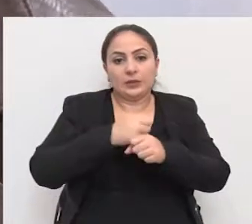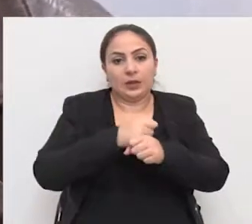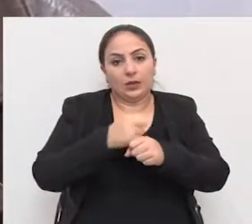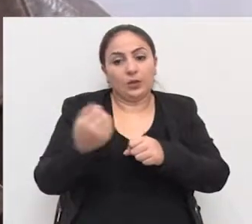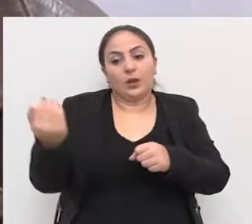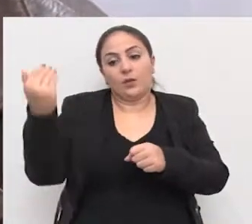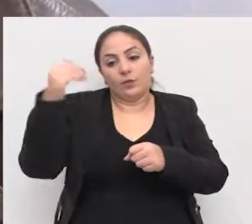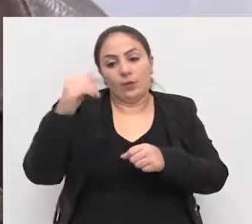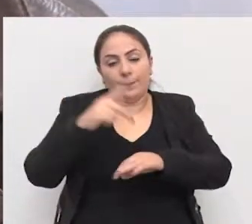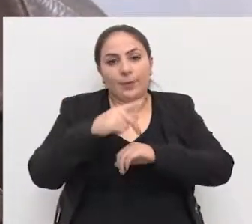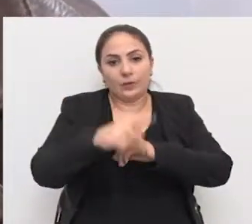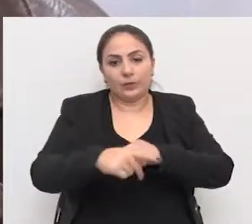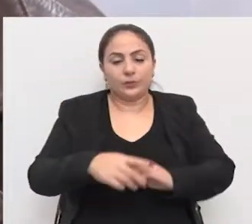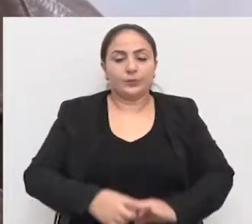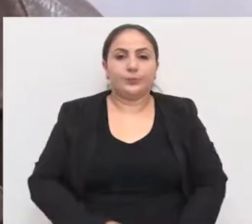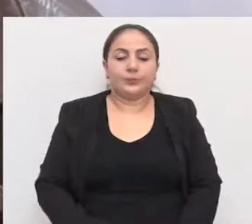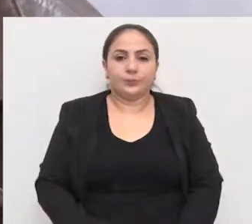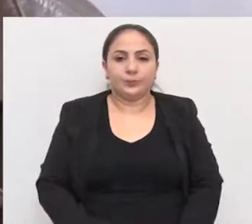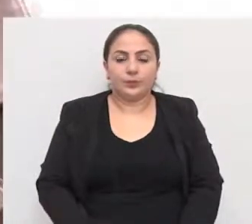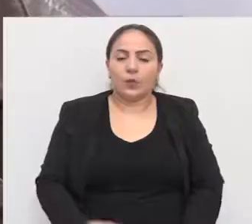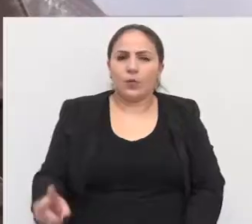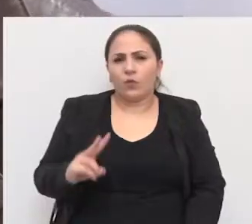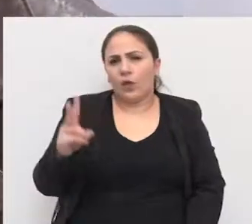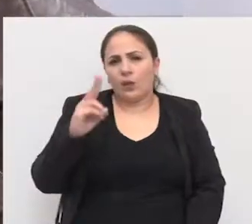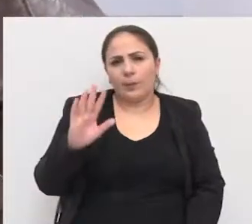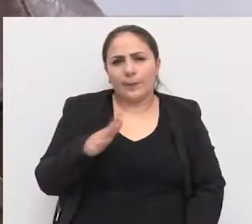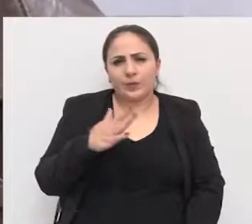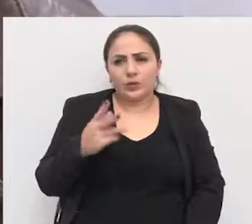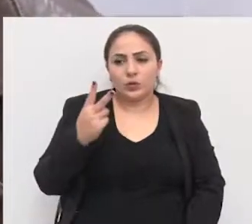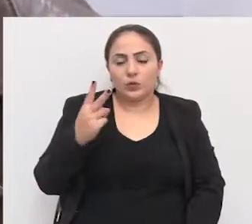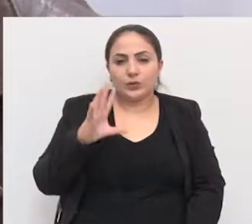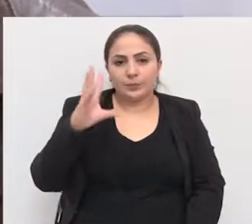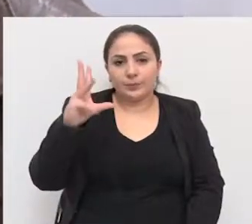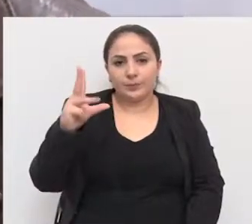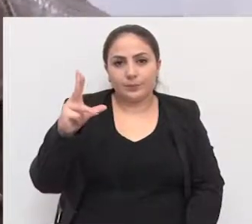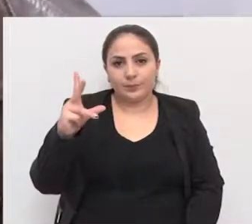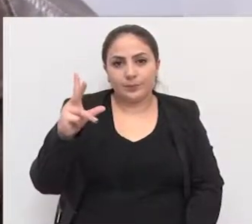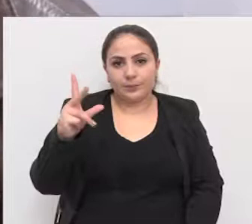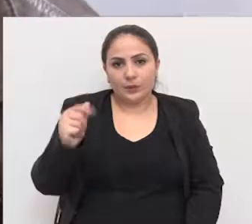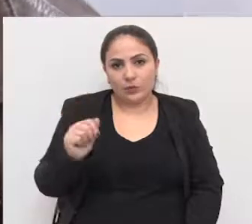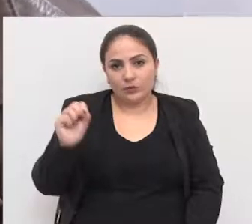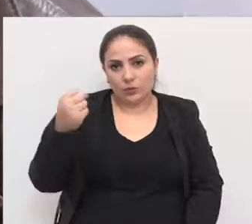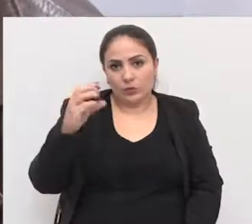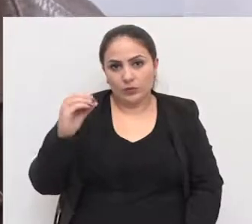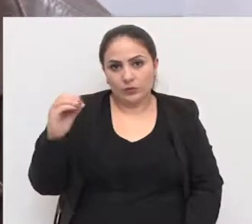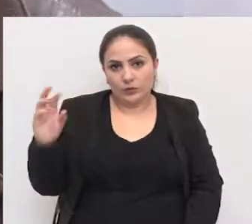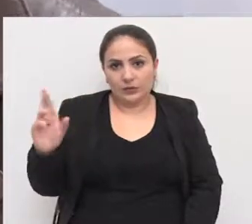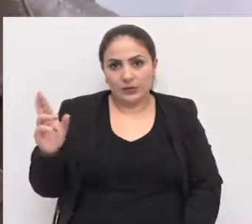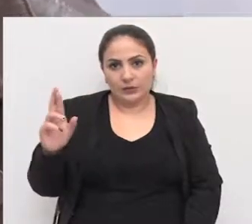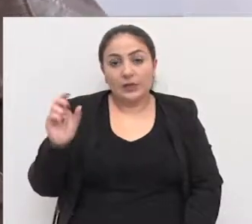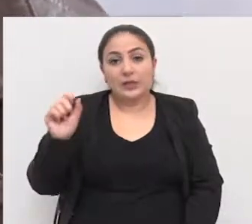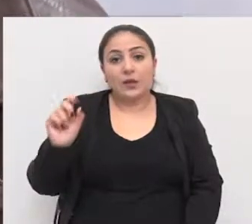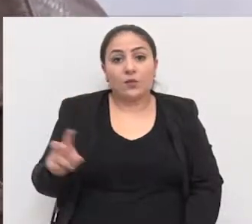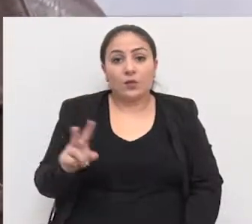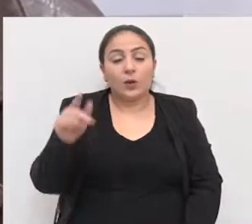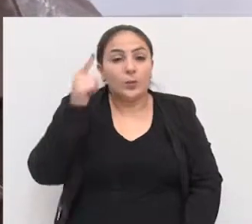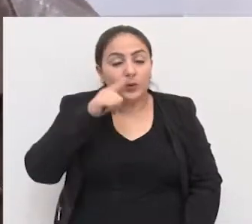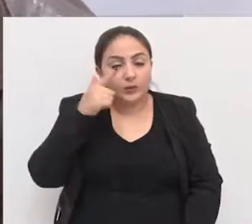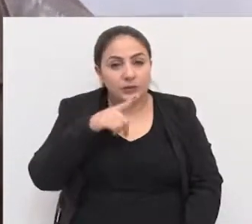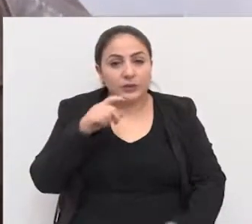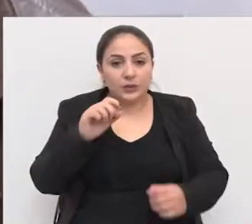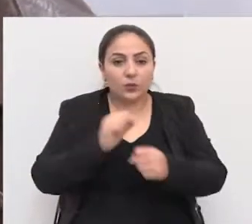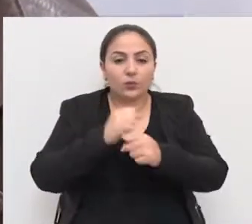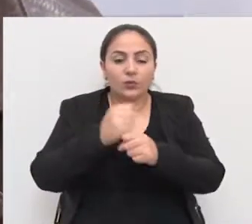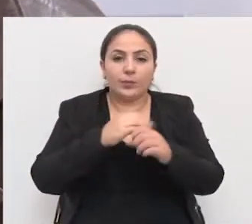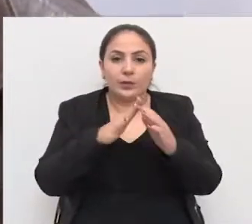esse ano ele vem a Passo Fundo, o ministro. O valor é estimado a 2.800.000, né? Que é o valor